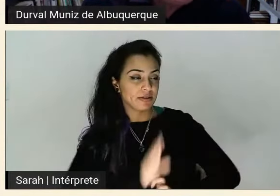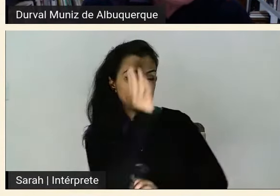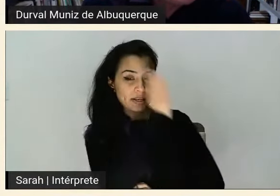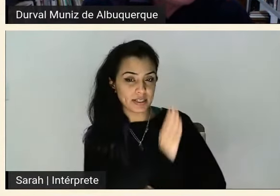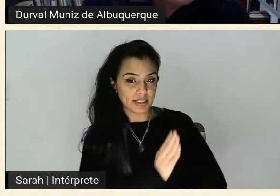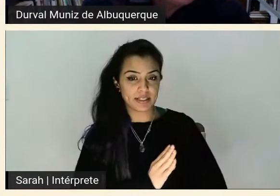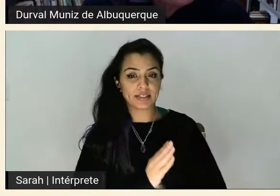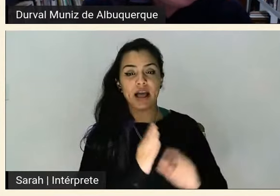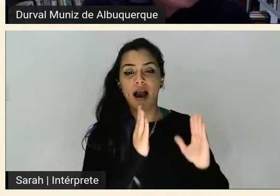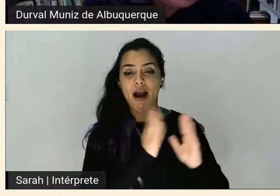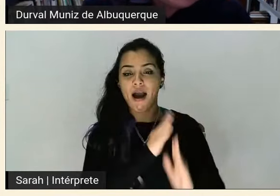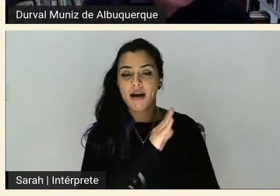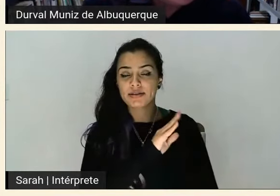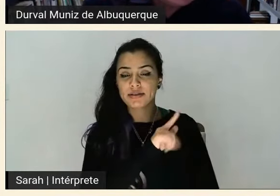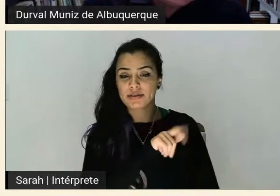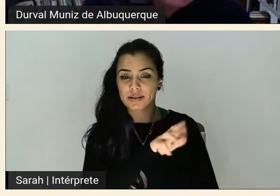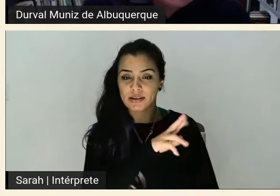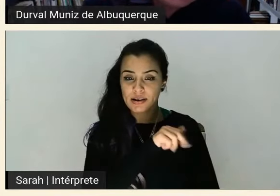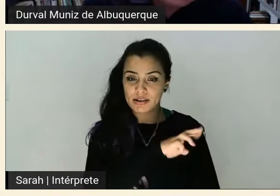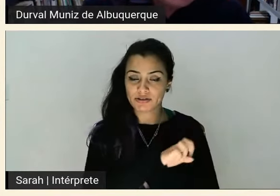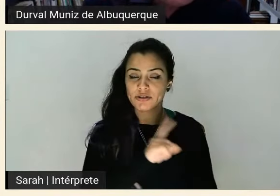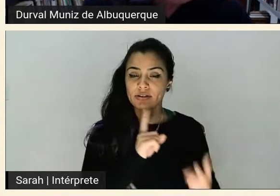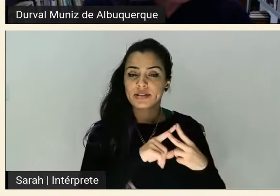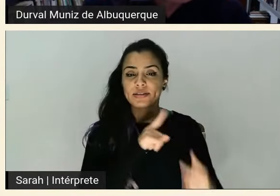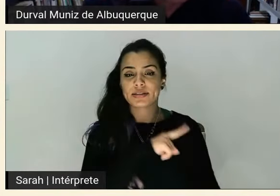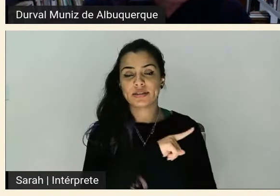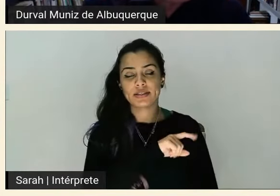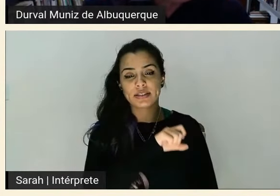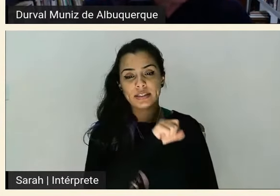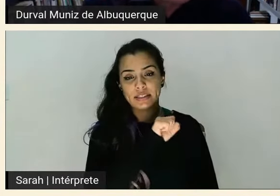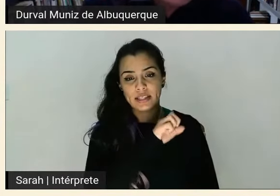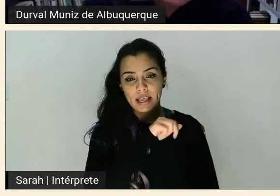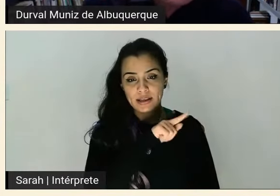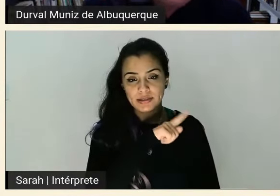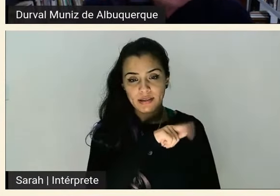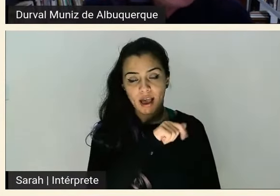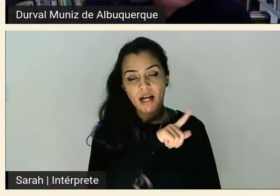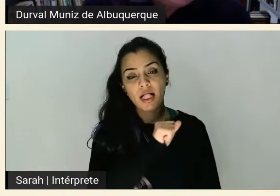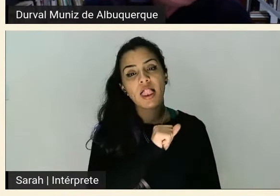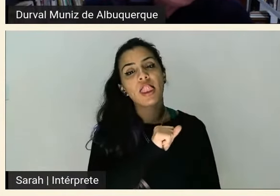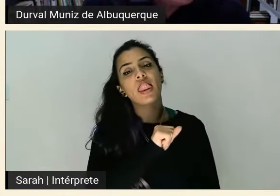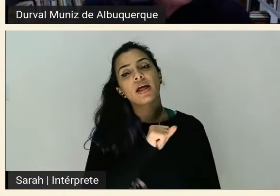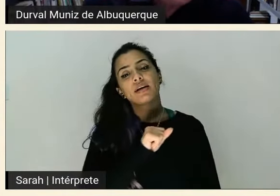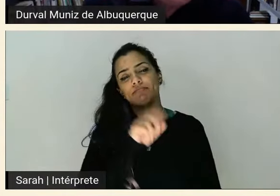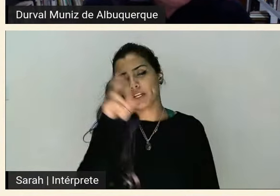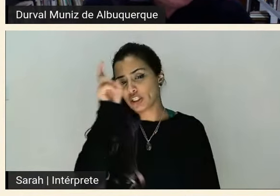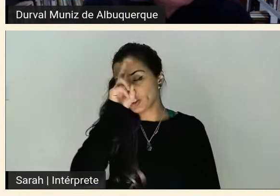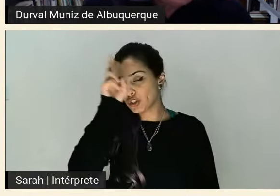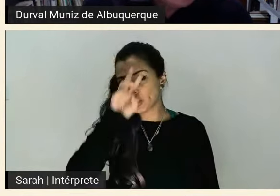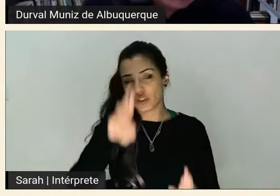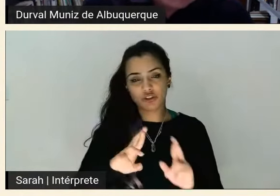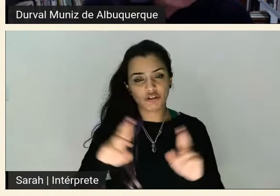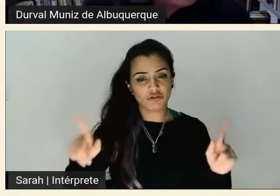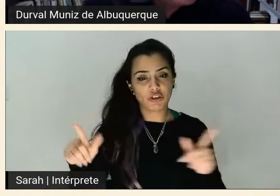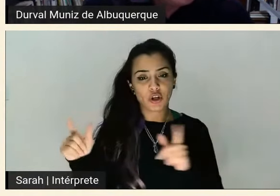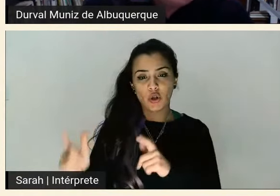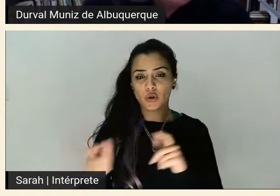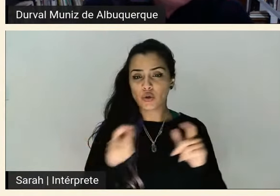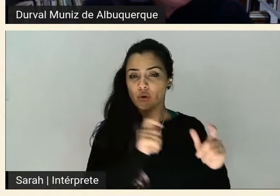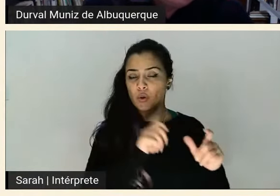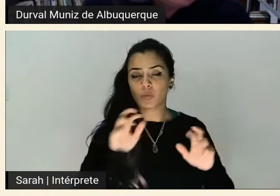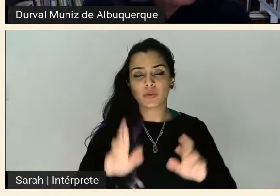duas interpretações conflitantes da história do Brasil e que representam lugares diferentes,